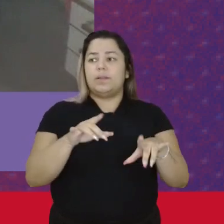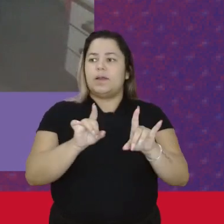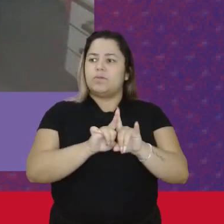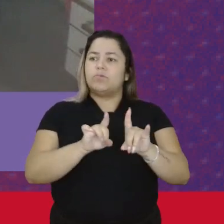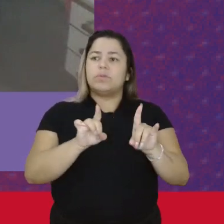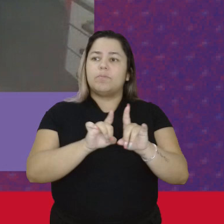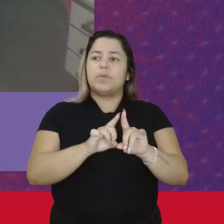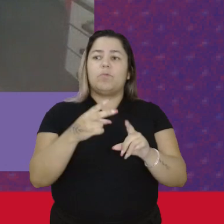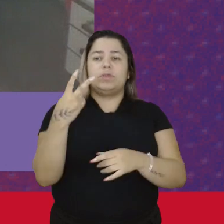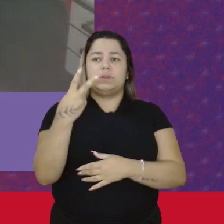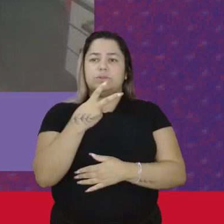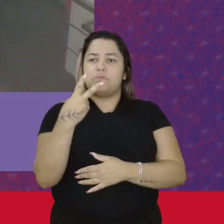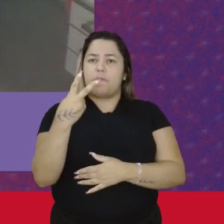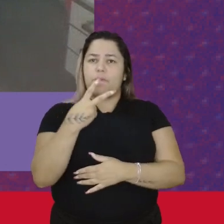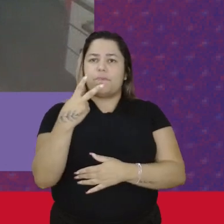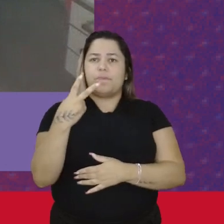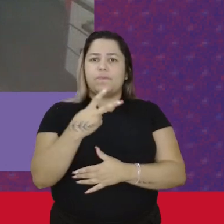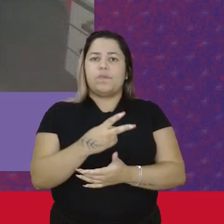com essas